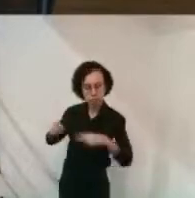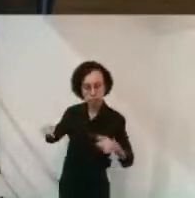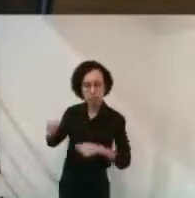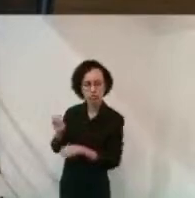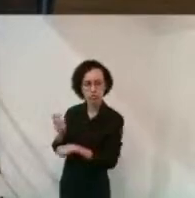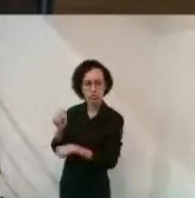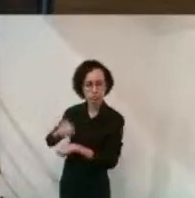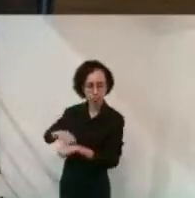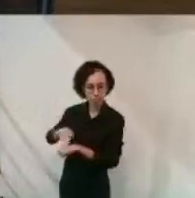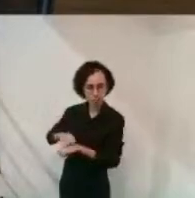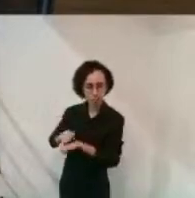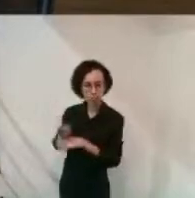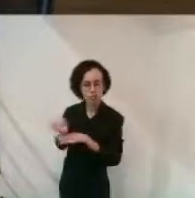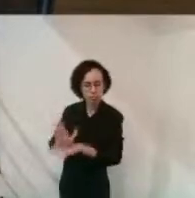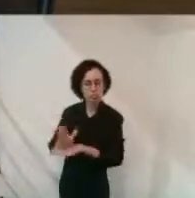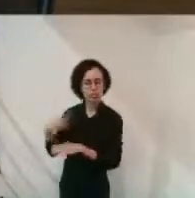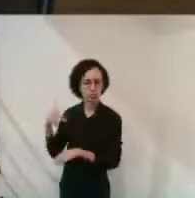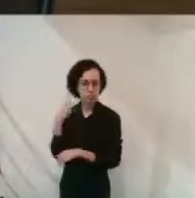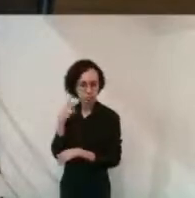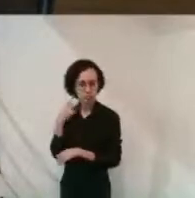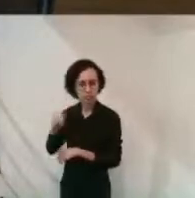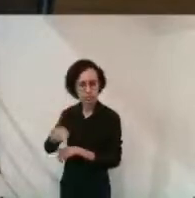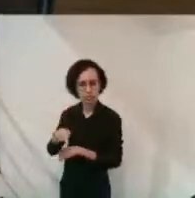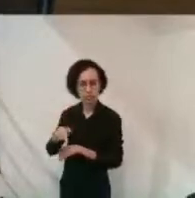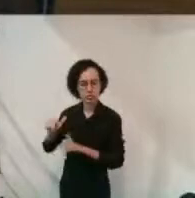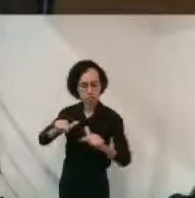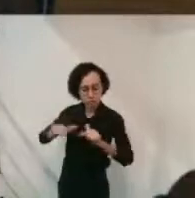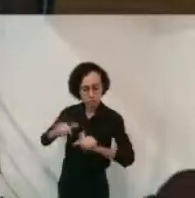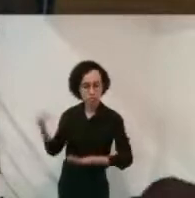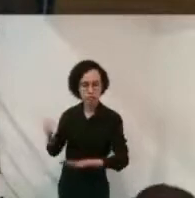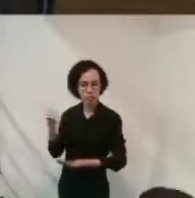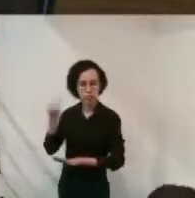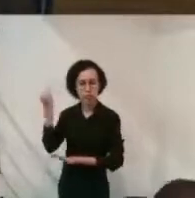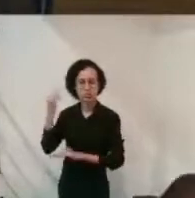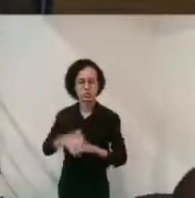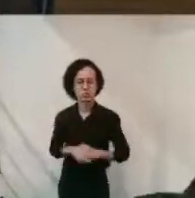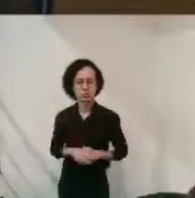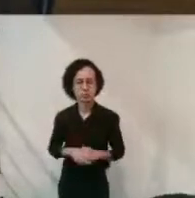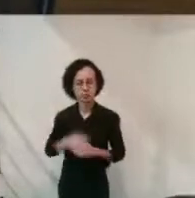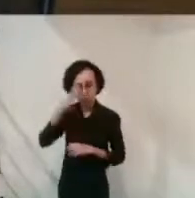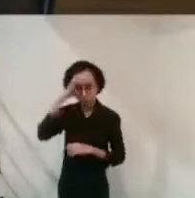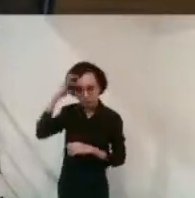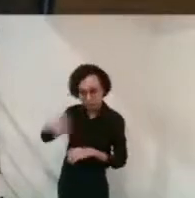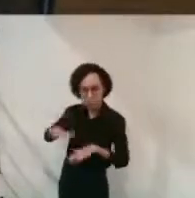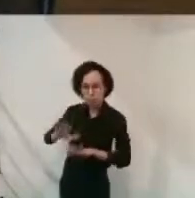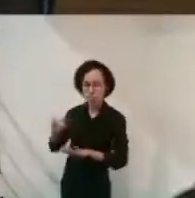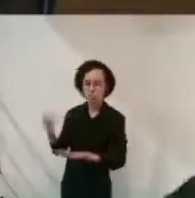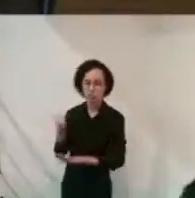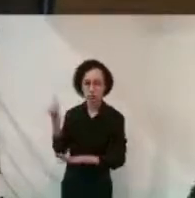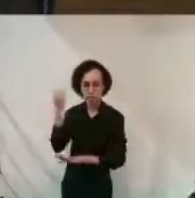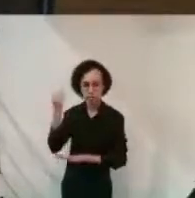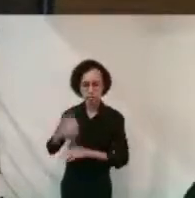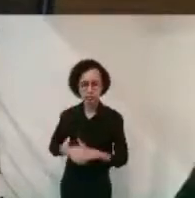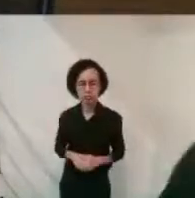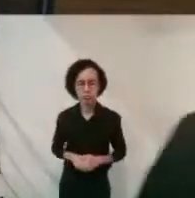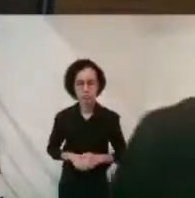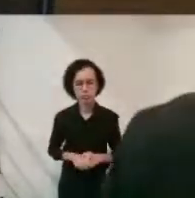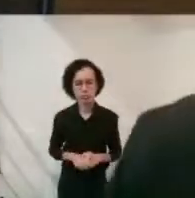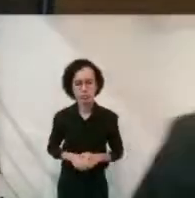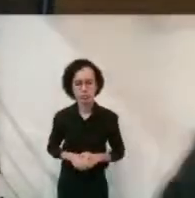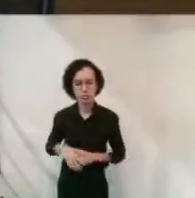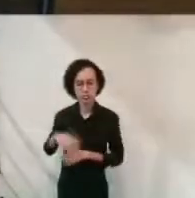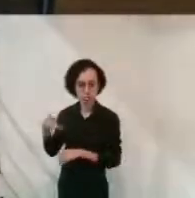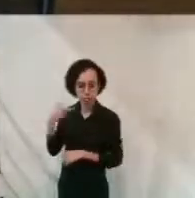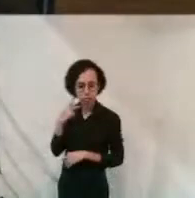para ajudar os promotores nessa tarefa tão importante, árdua, mas tão importante, como eu disse, que os